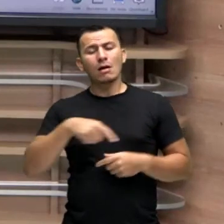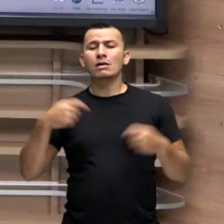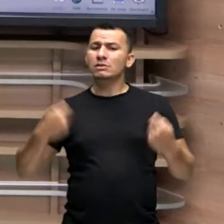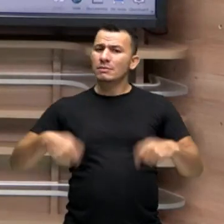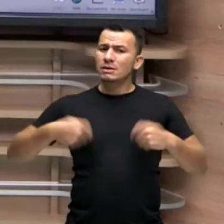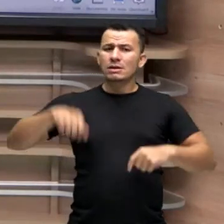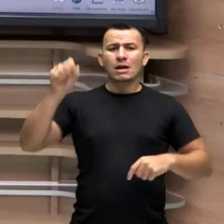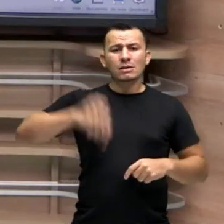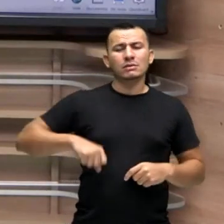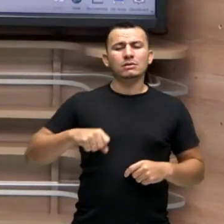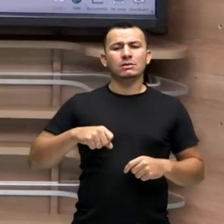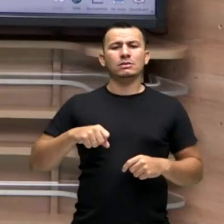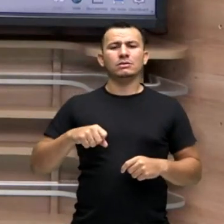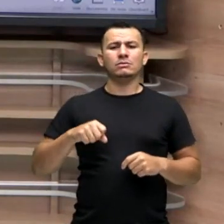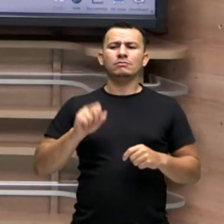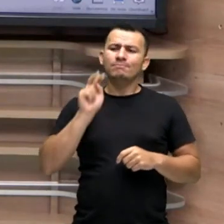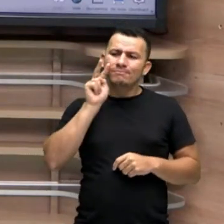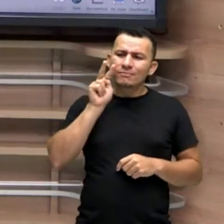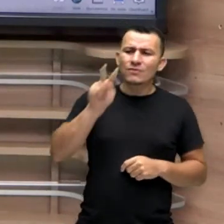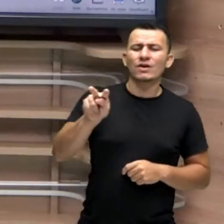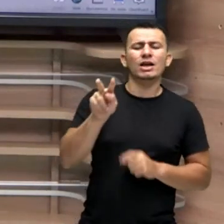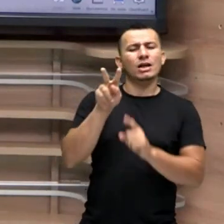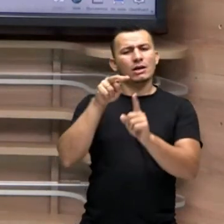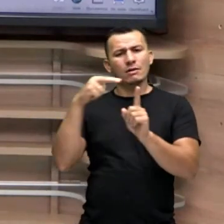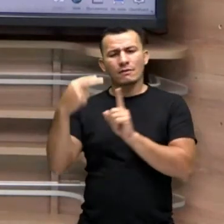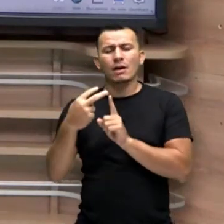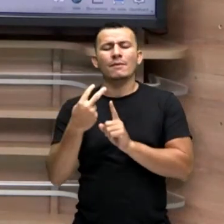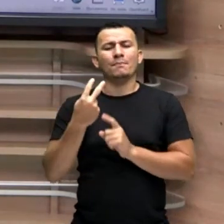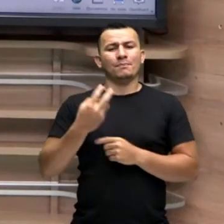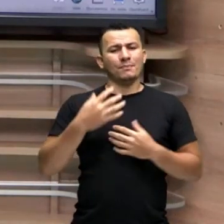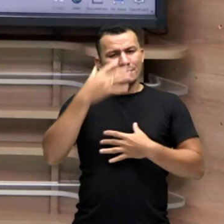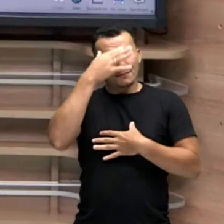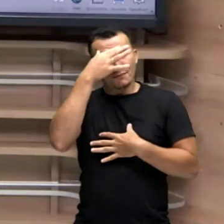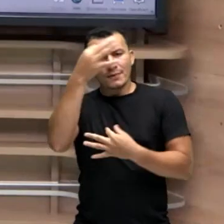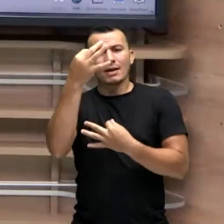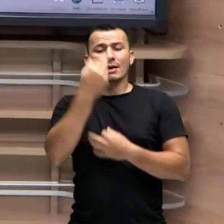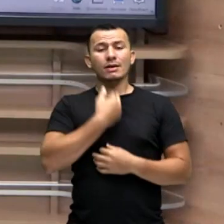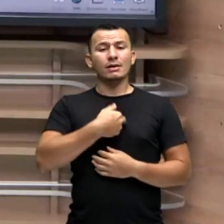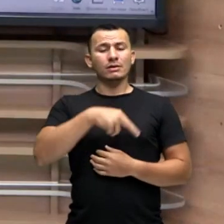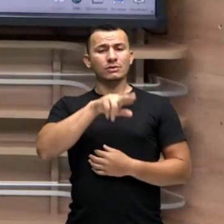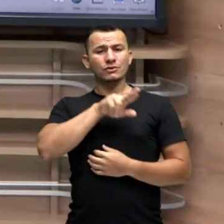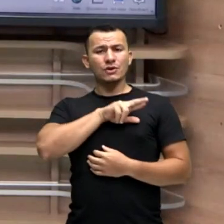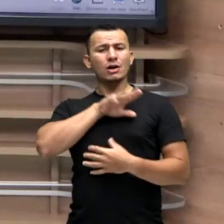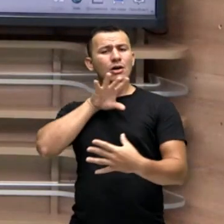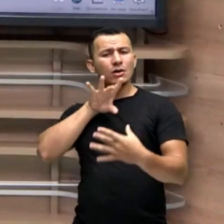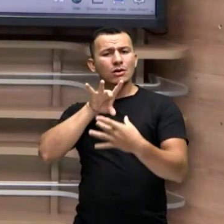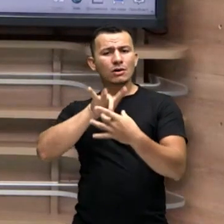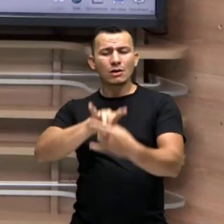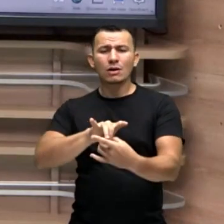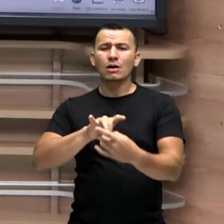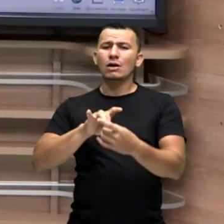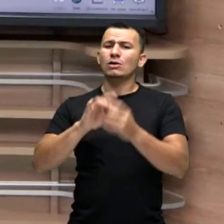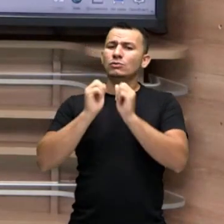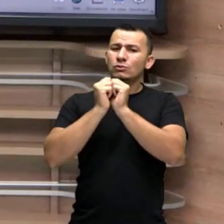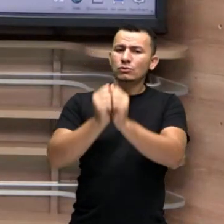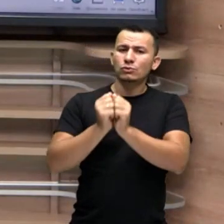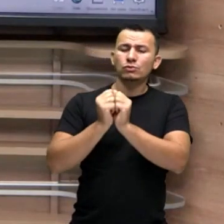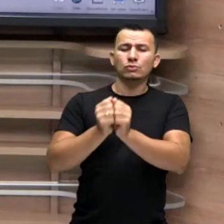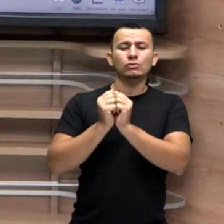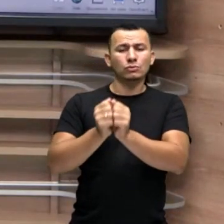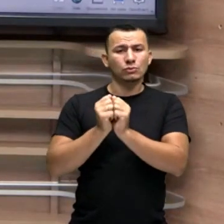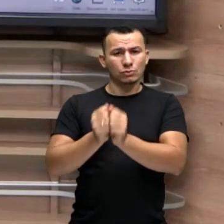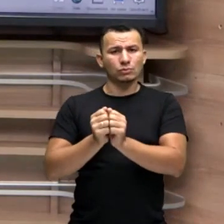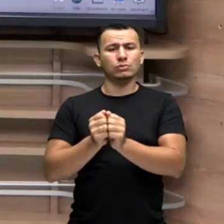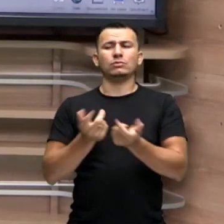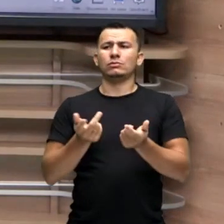mais olhar para o terreno da Fé olhar para o terreno da religião conectado com os problemas